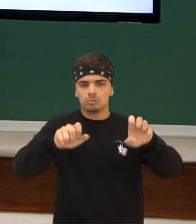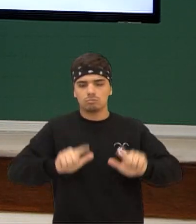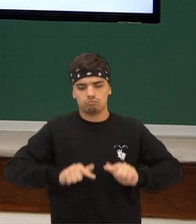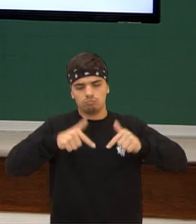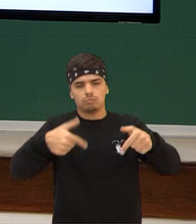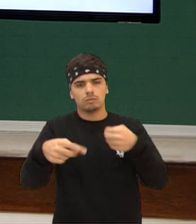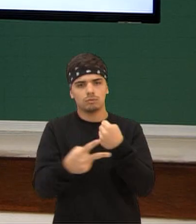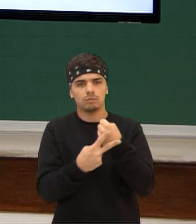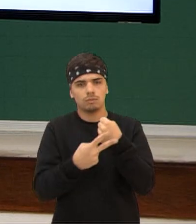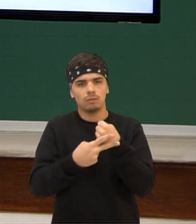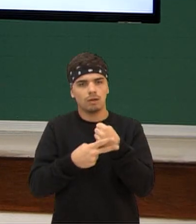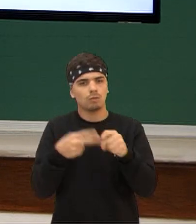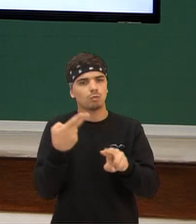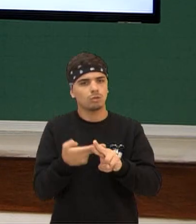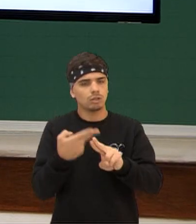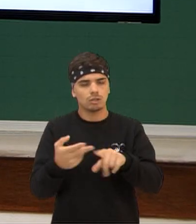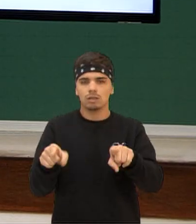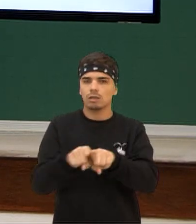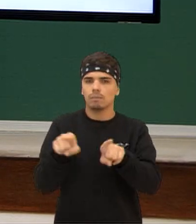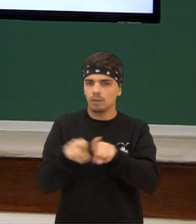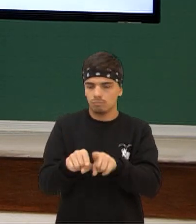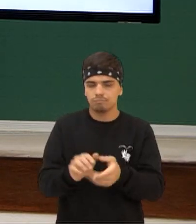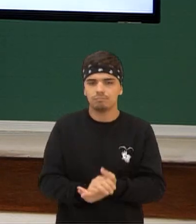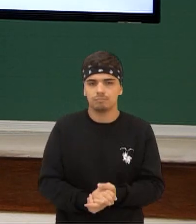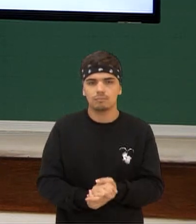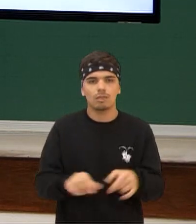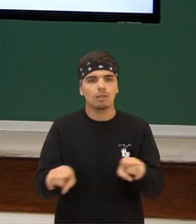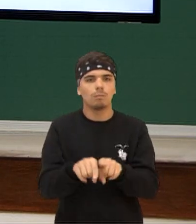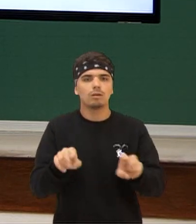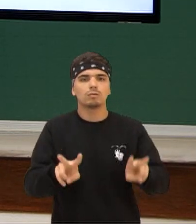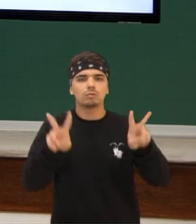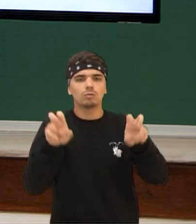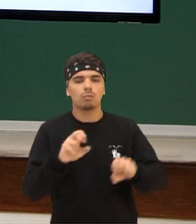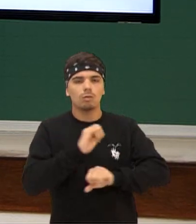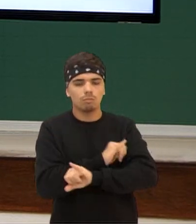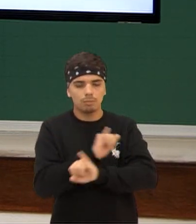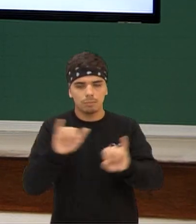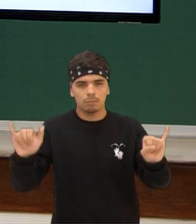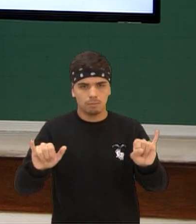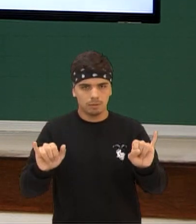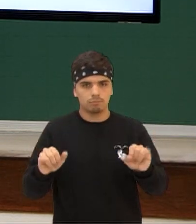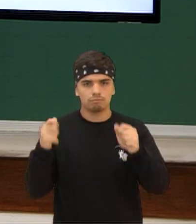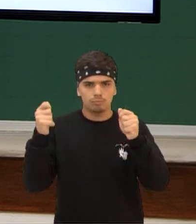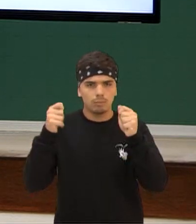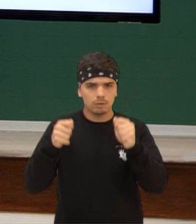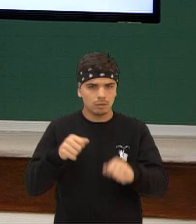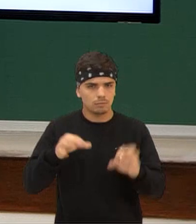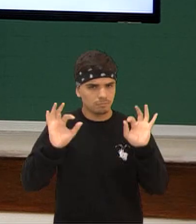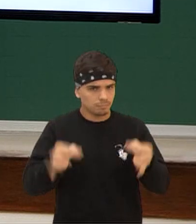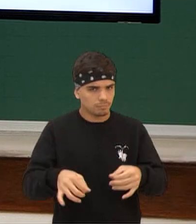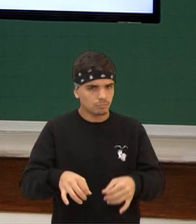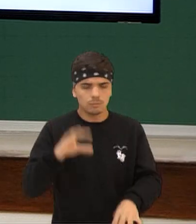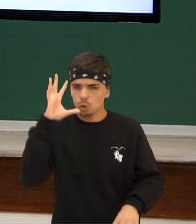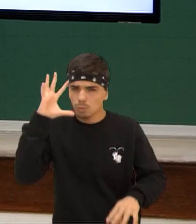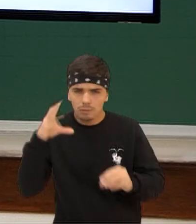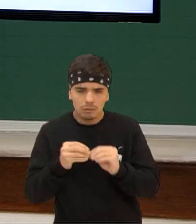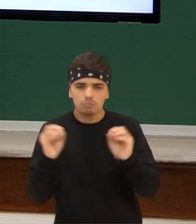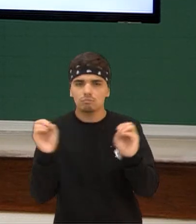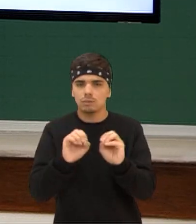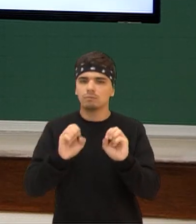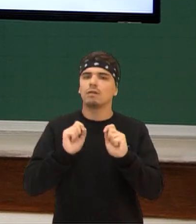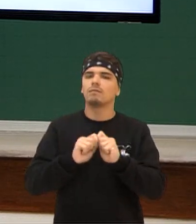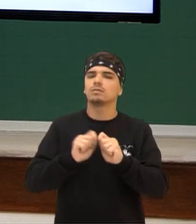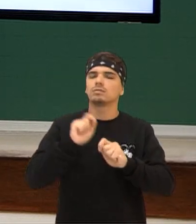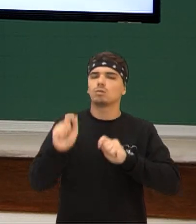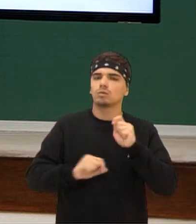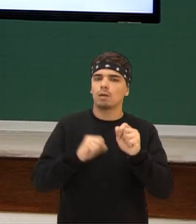os verbos que a gente utiliza com o e falamos sobre anúncio publicitário tudo certinho não entendeu o que